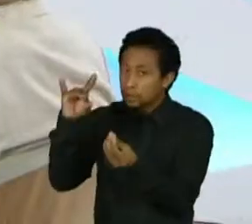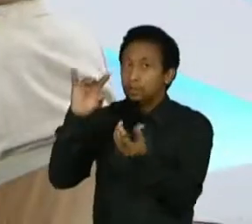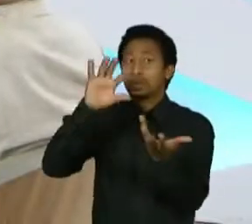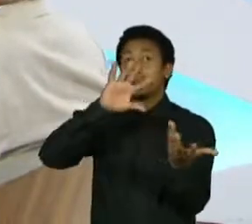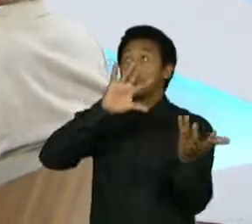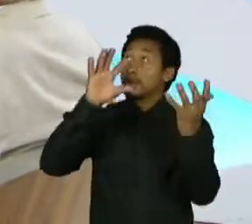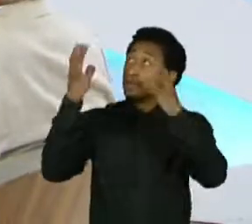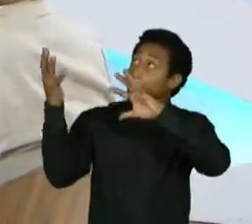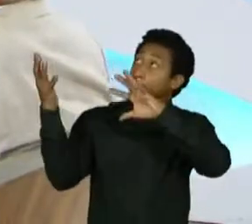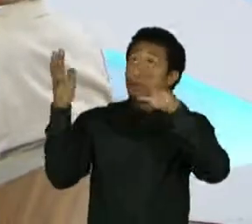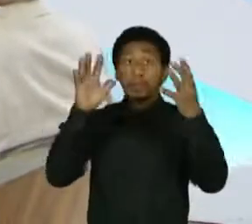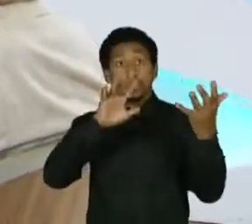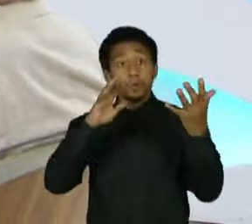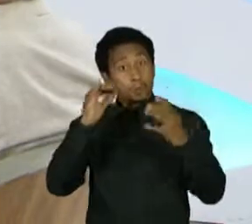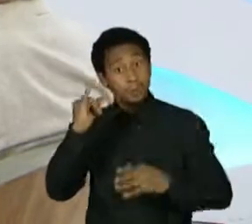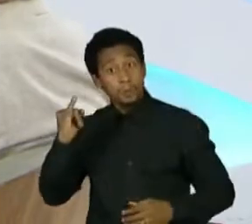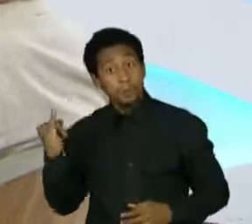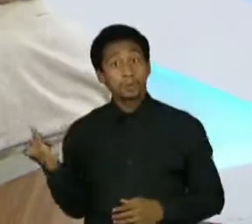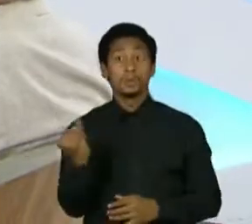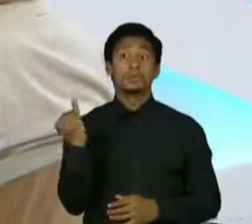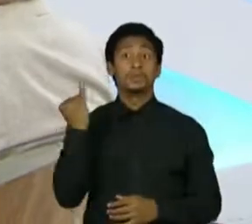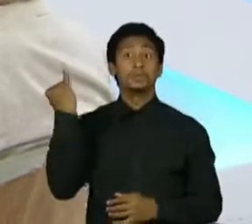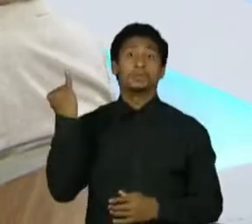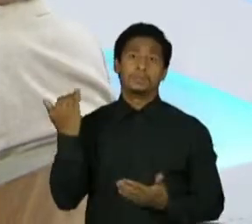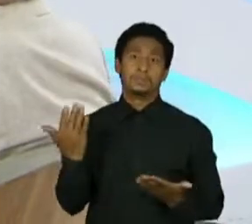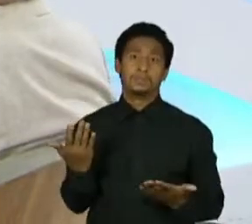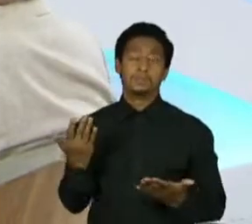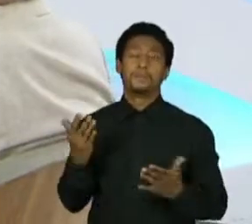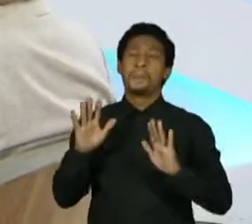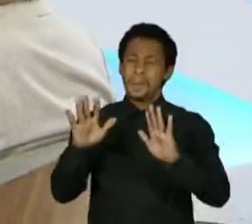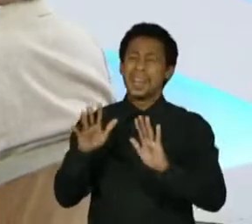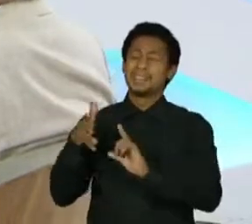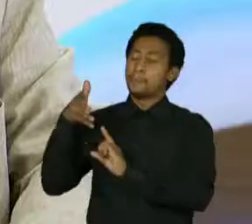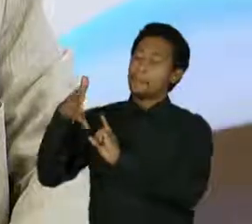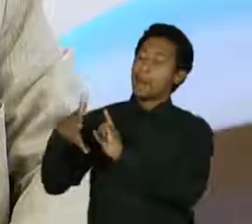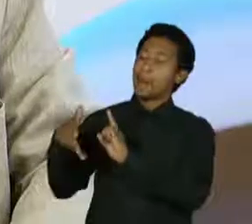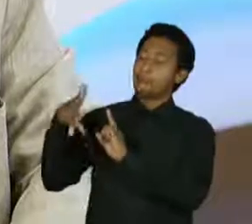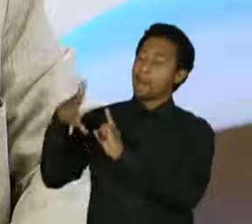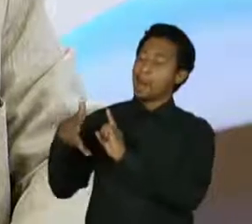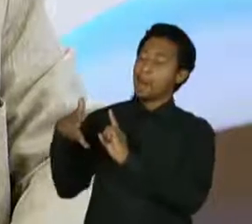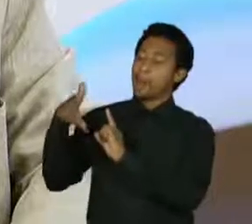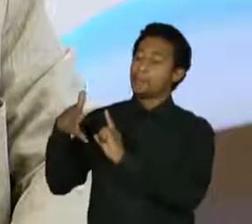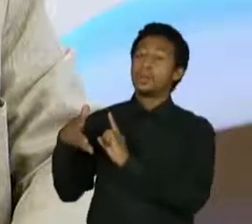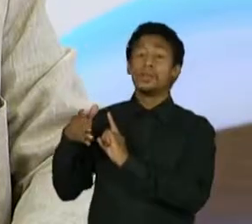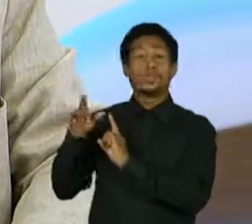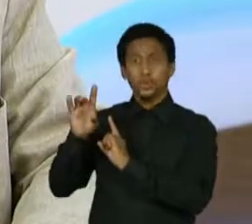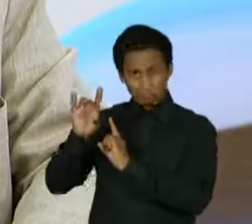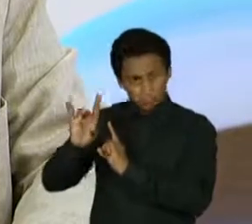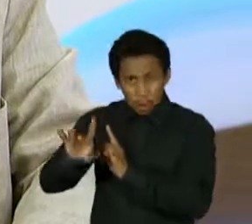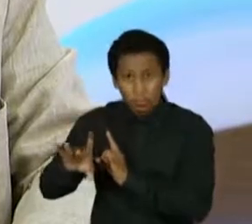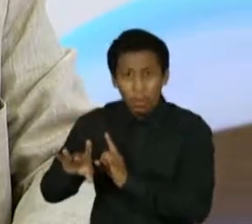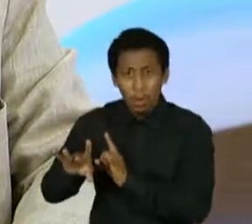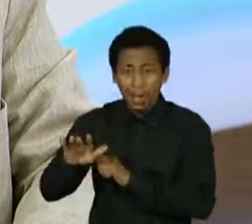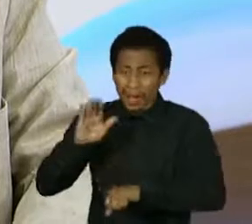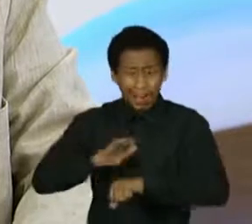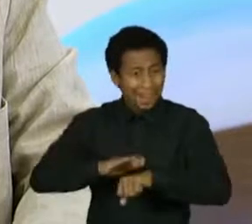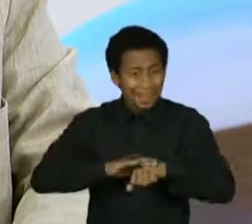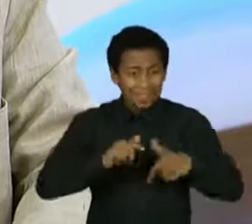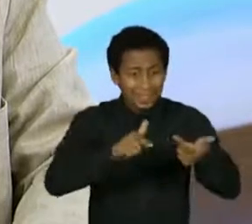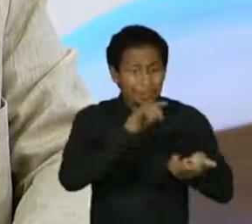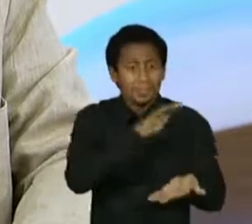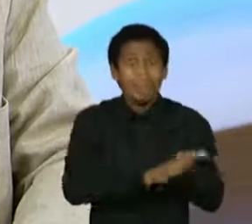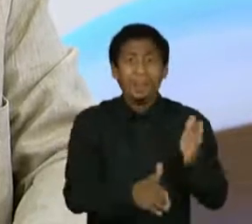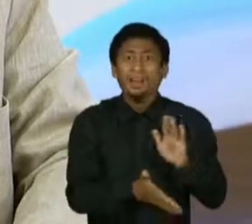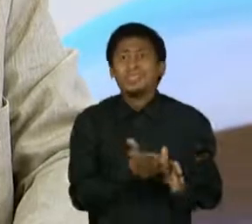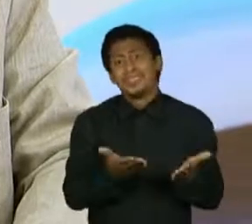importante mas não basta falar e o problema é que ele conseguiu pouco não só na questão do clima